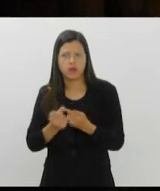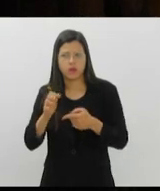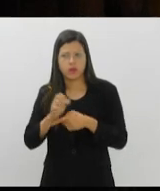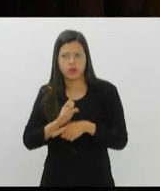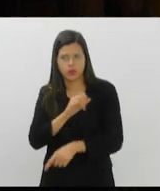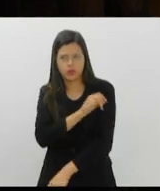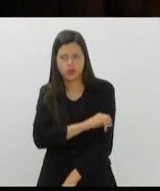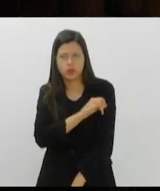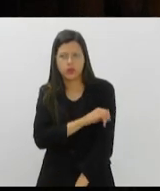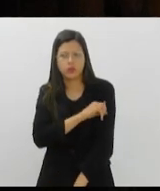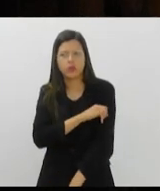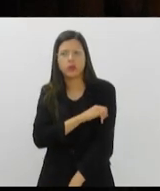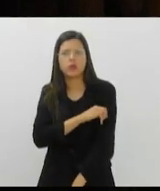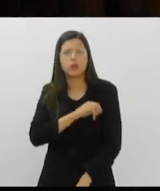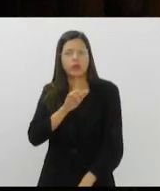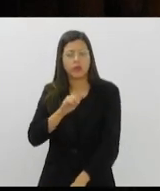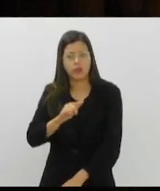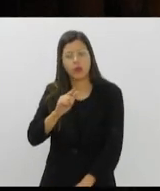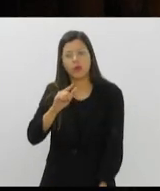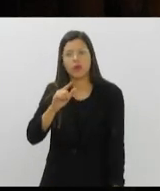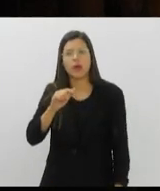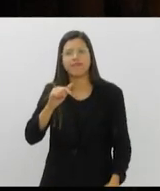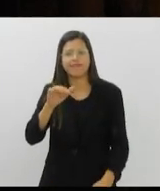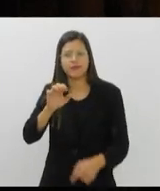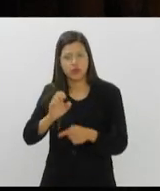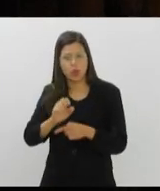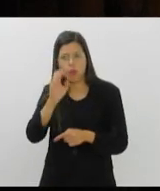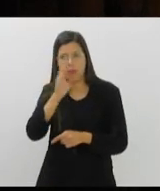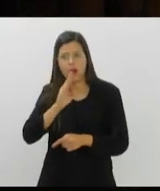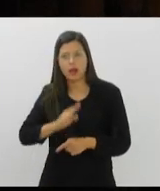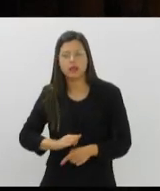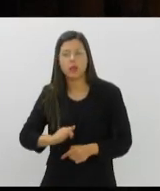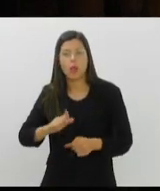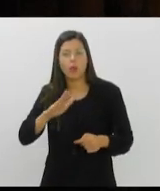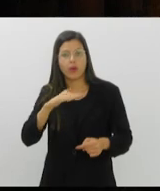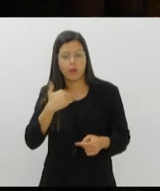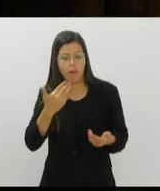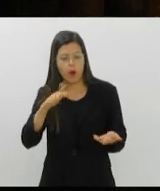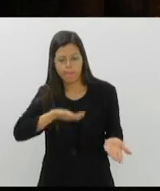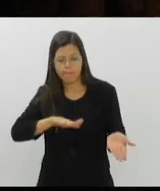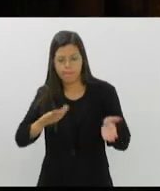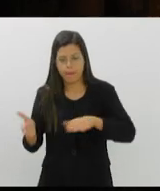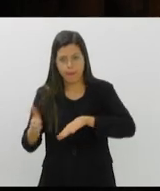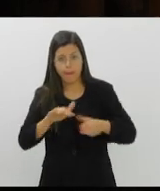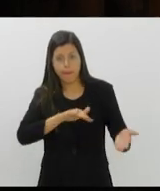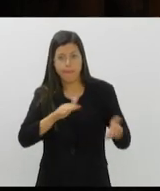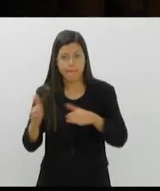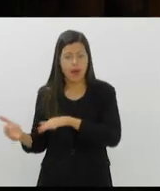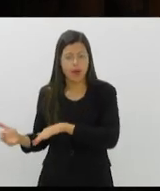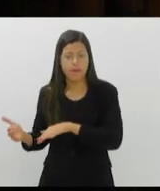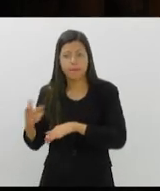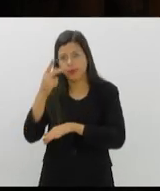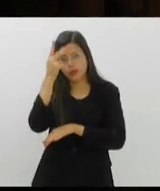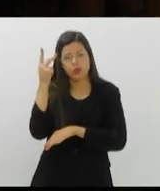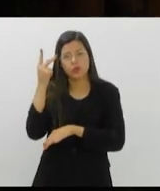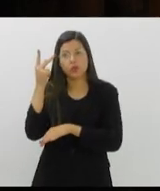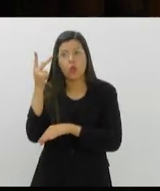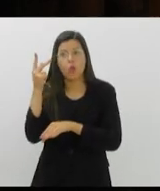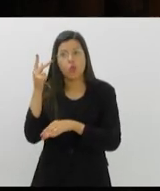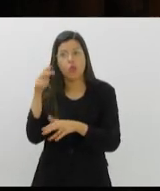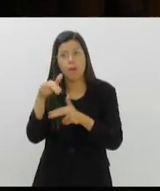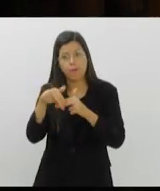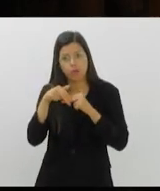no Brasil em que mais morrem pessoas em decorrência dos